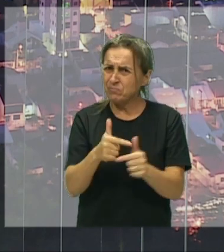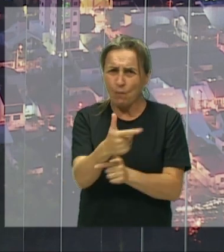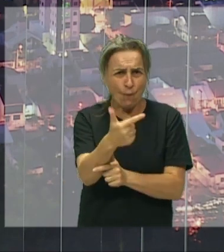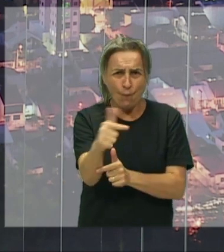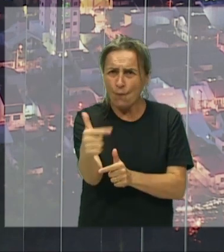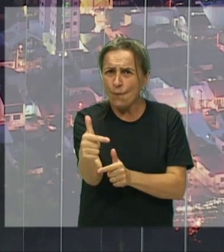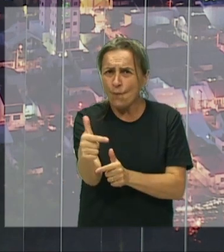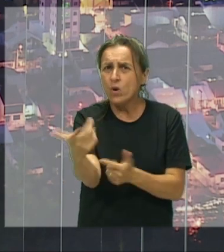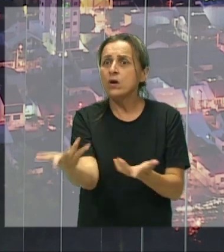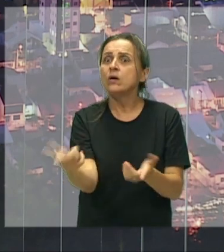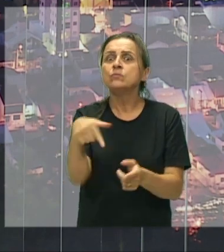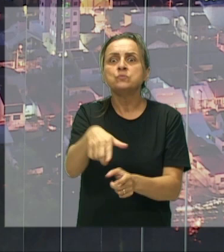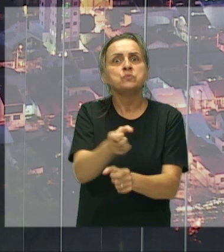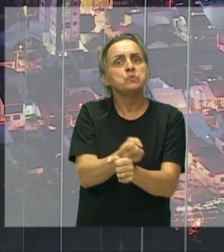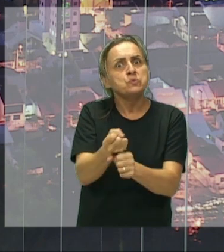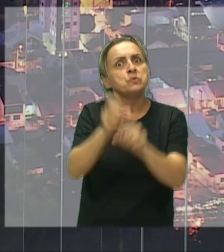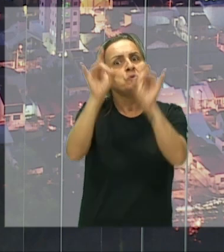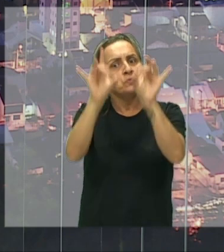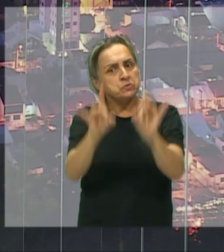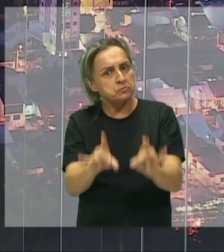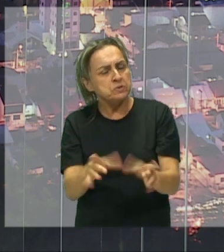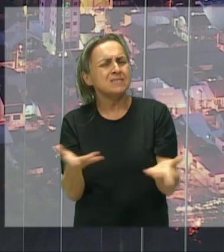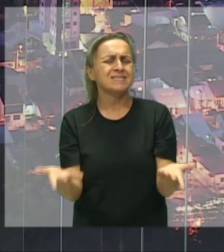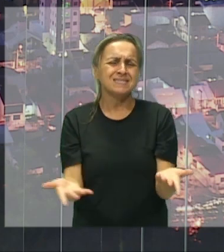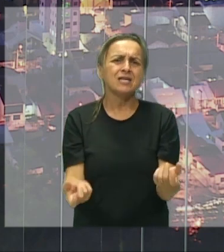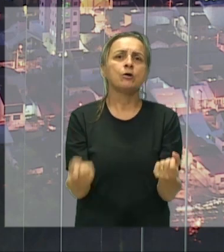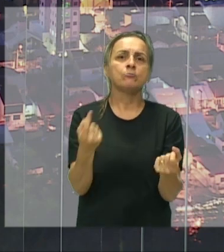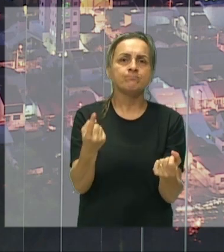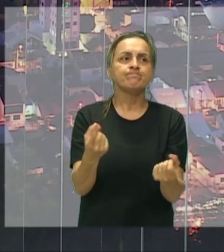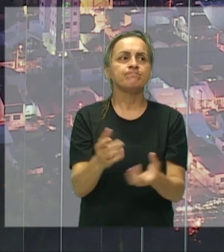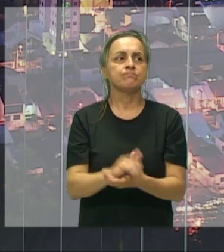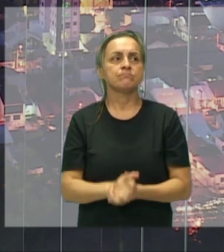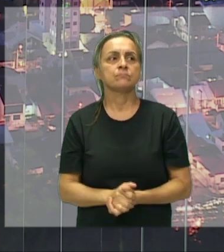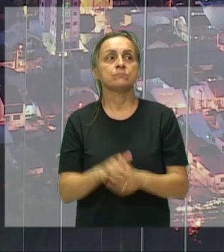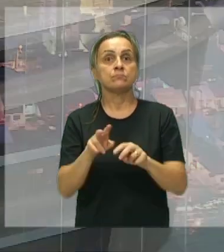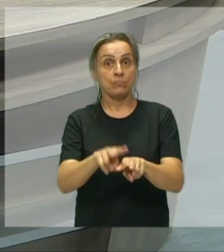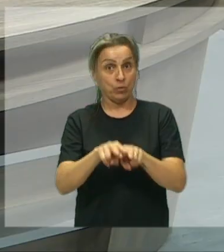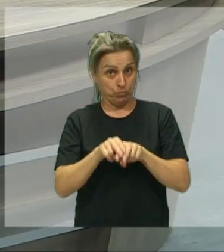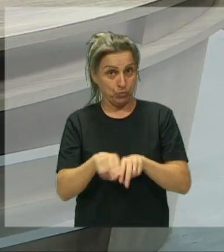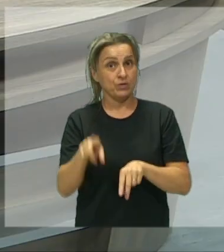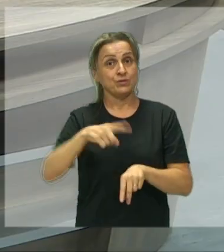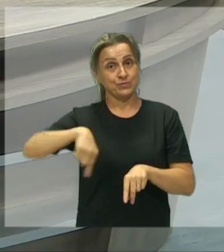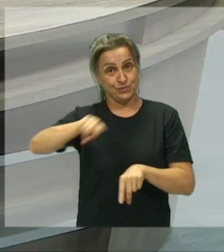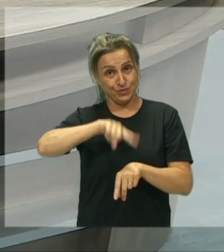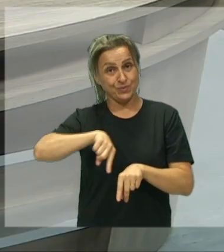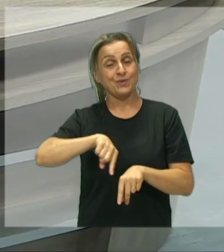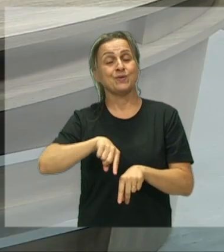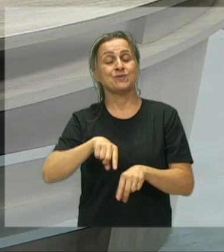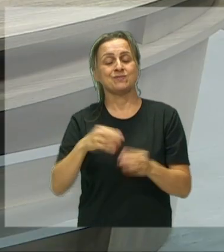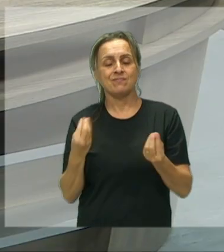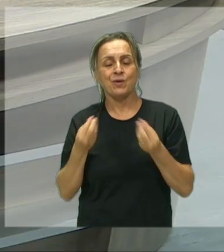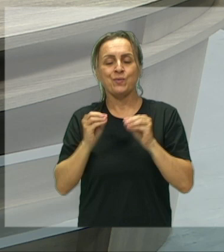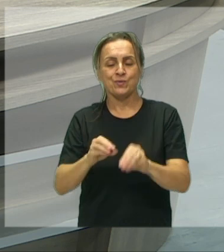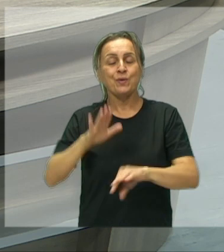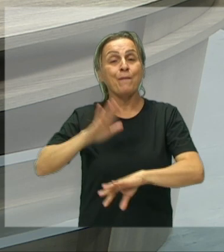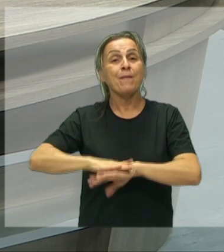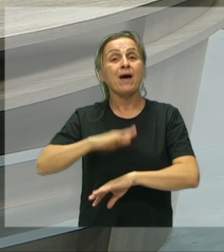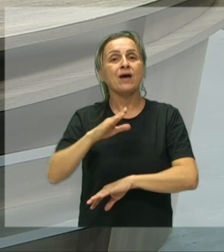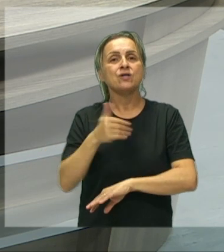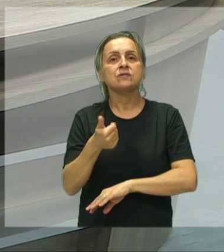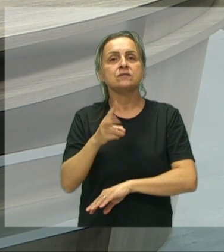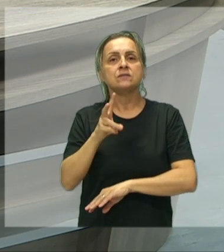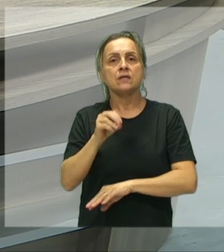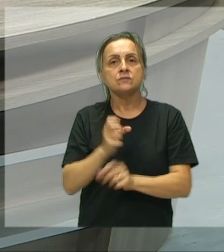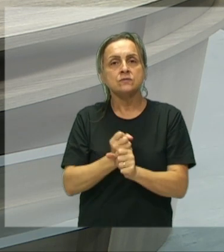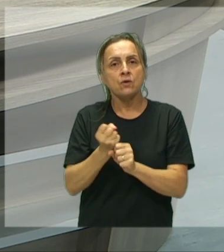no ano que era o Sesc Centenário? Por isso que nós colocamos mais de 150 anos de história na invisibilidade. E